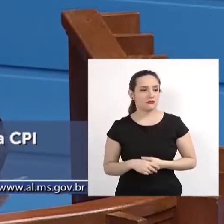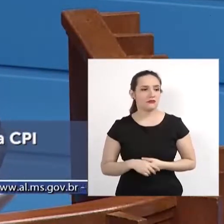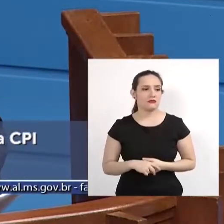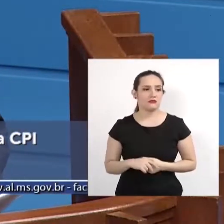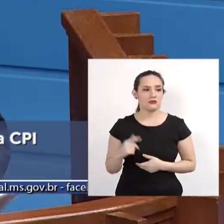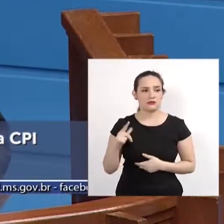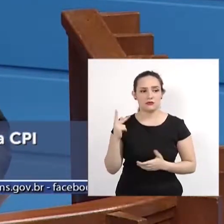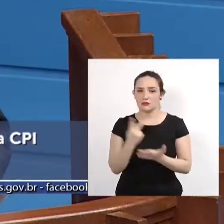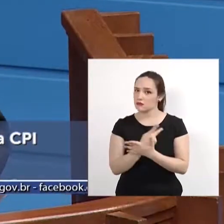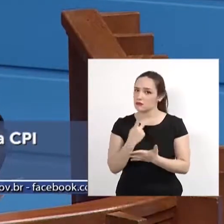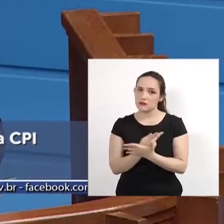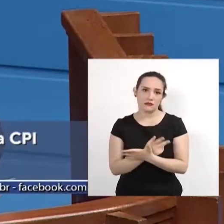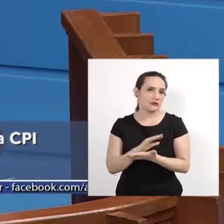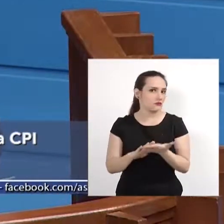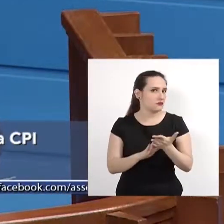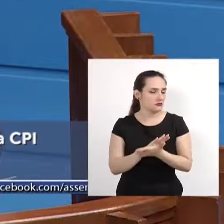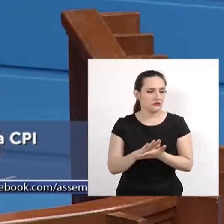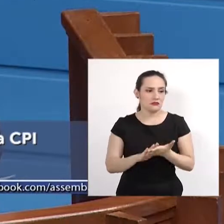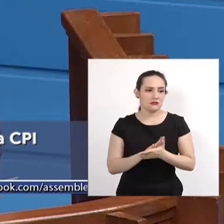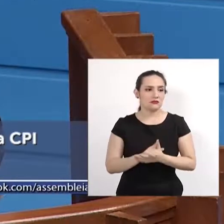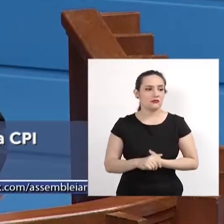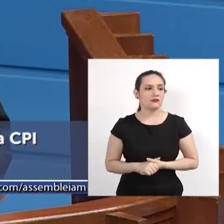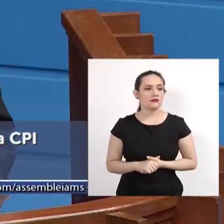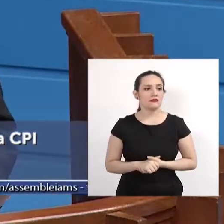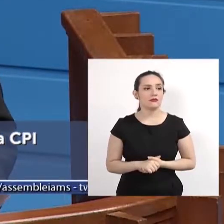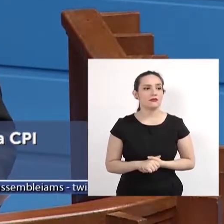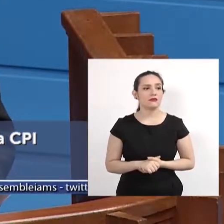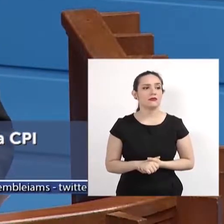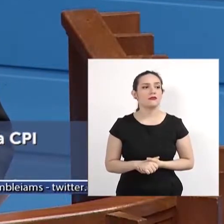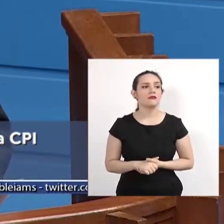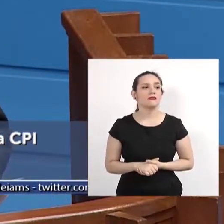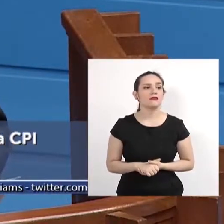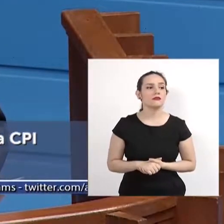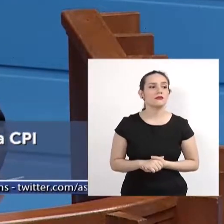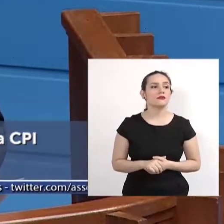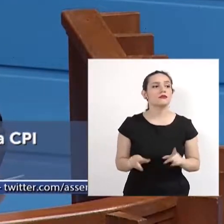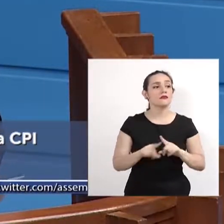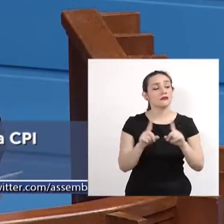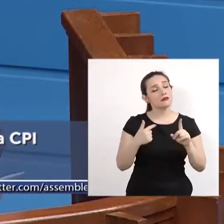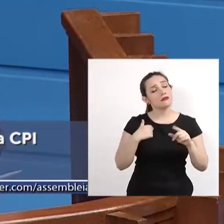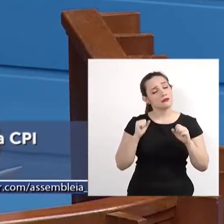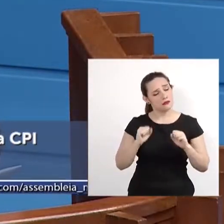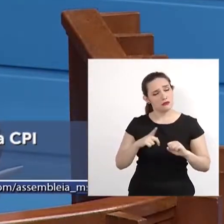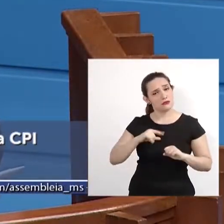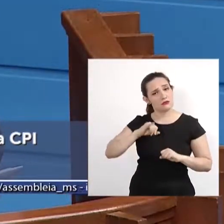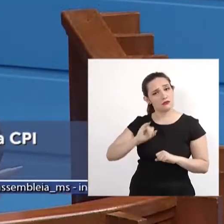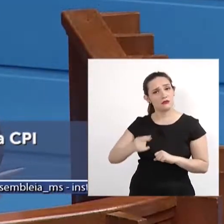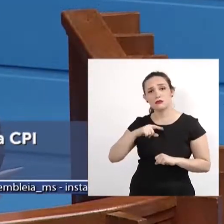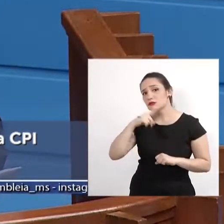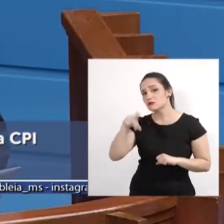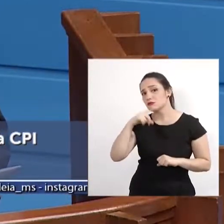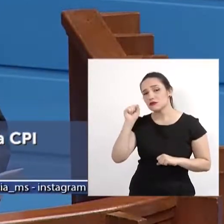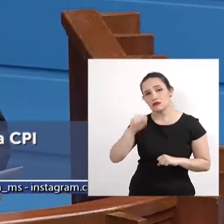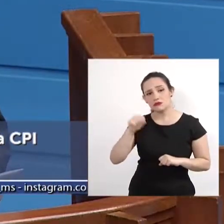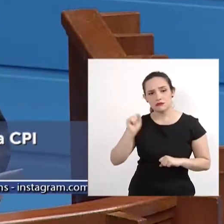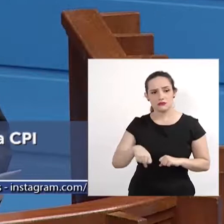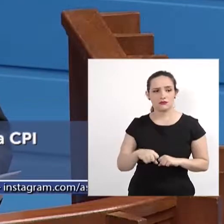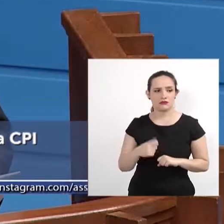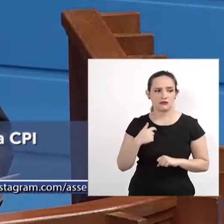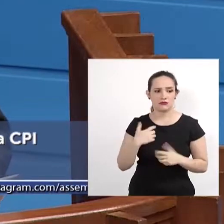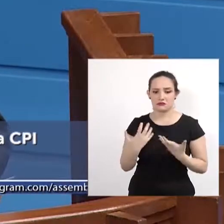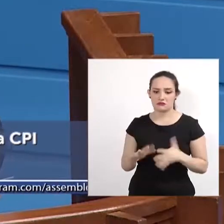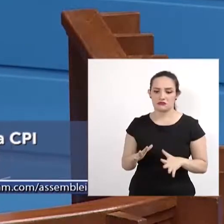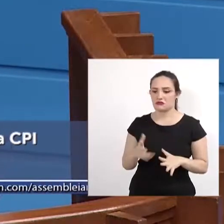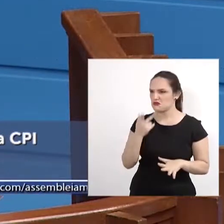nenhum problema em relação a isso. Mas nós temos que ter o benefício da dúvida, exatamente não querendo